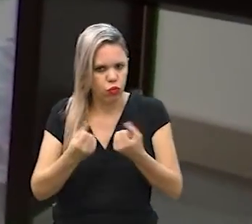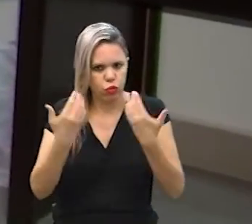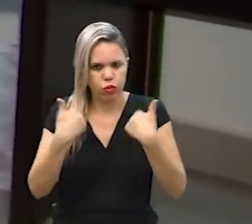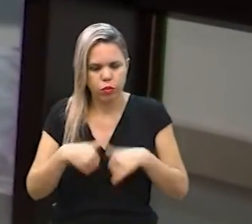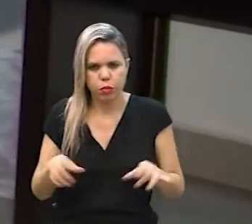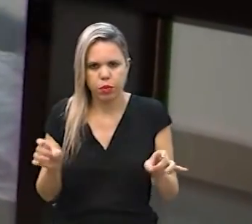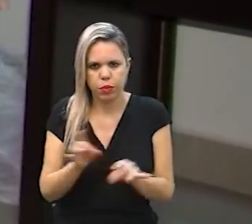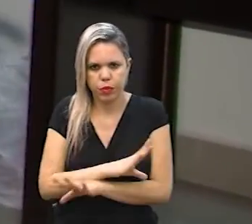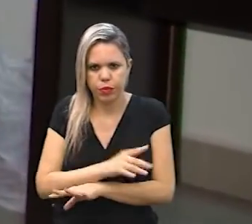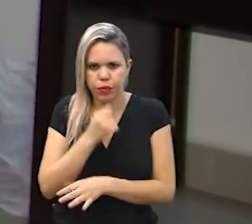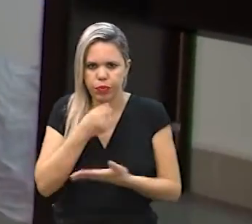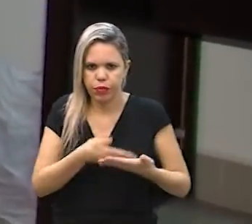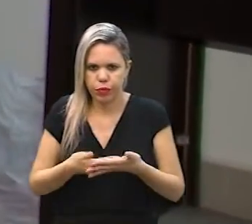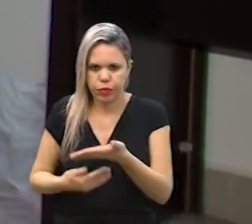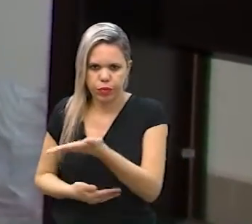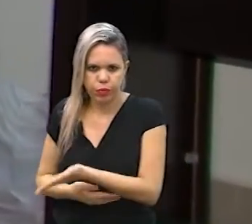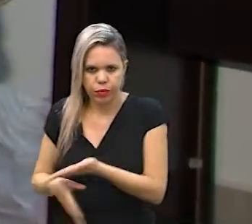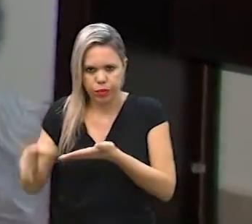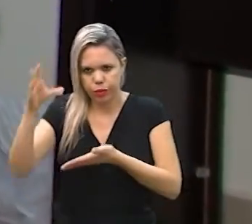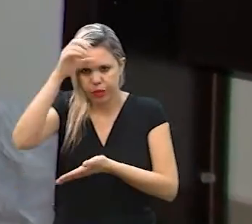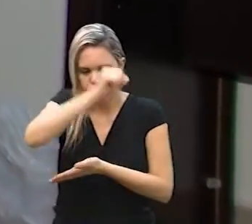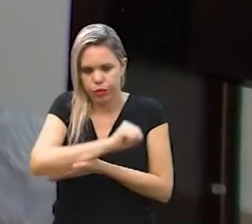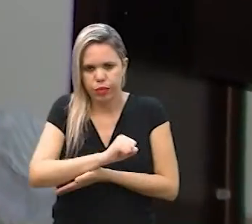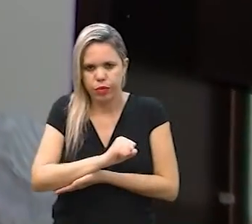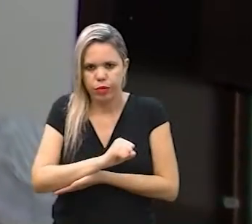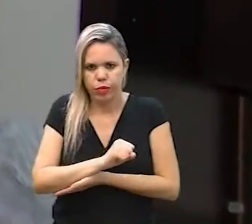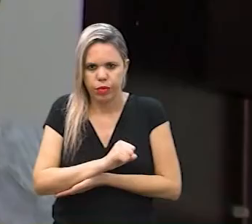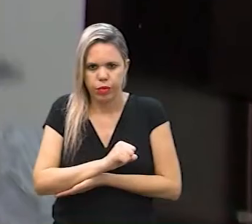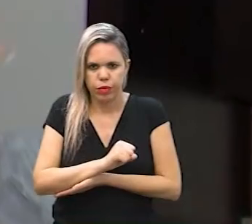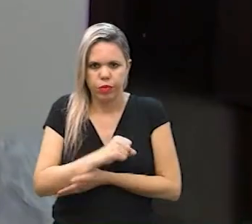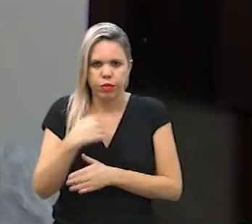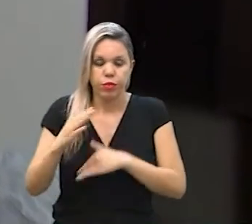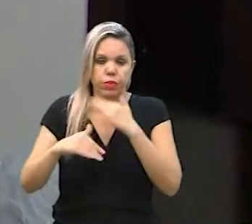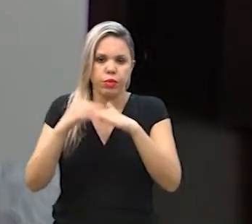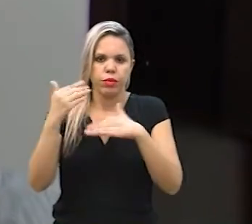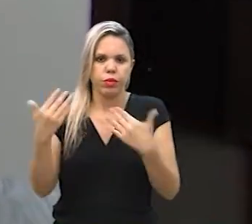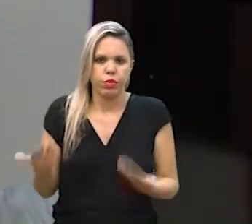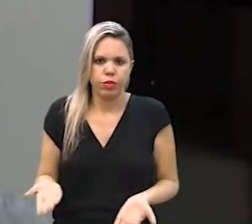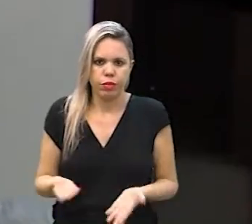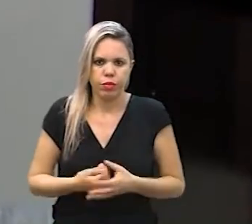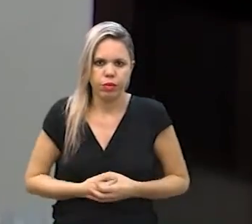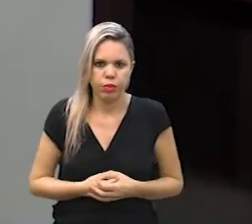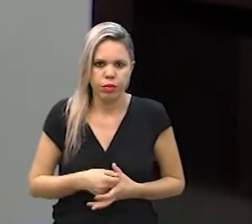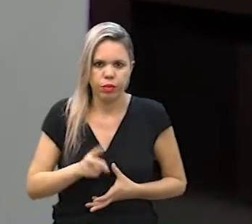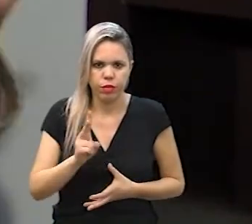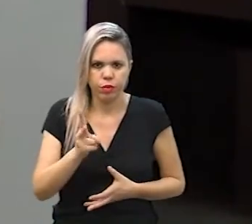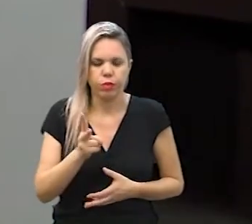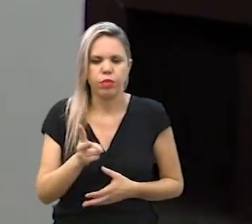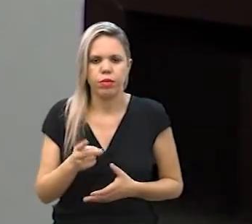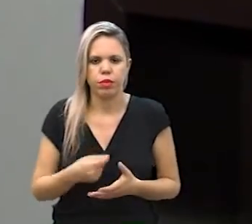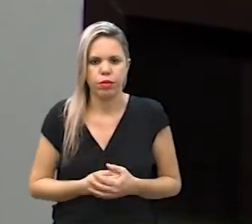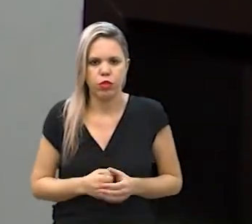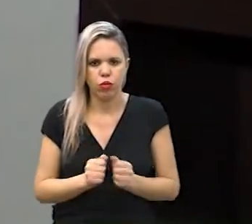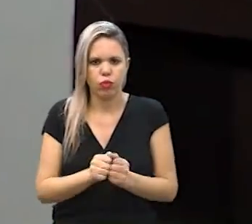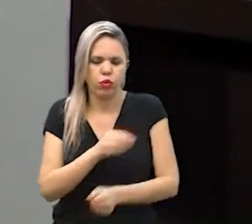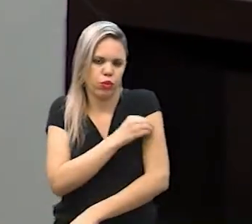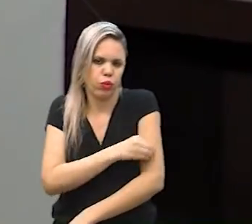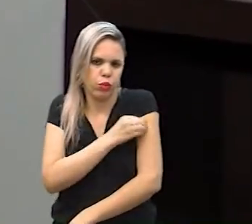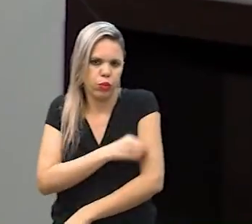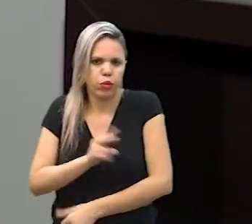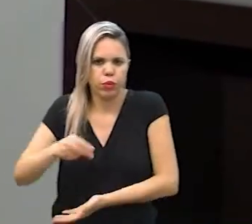corpo prontas, ela ainda é um bebê, está aprendendo, o corpo ainda está se desenvolvendo. Então a gente sempre busca andar com álcool em